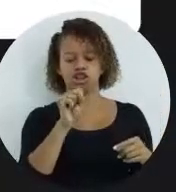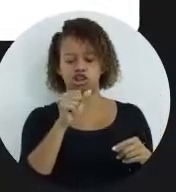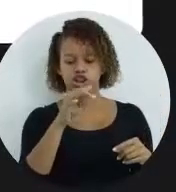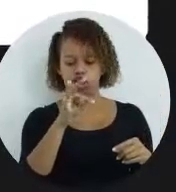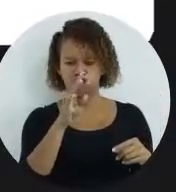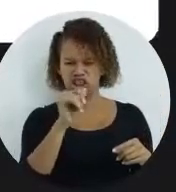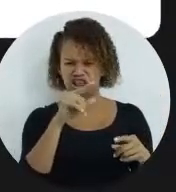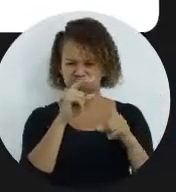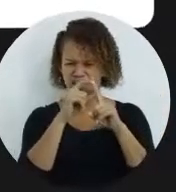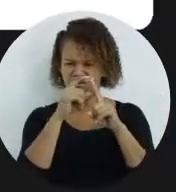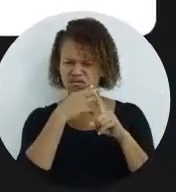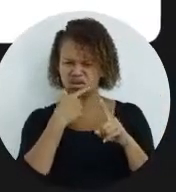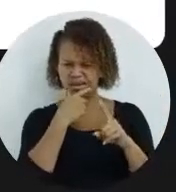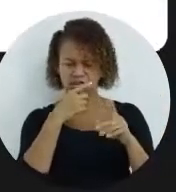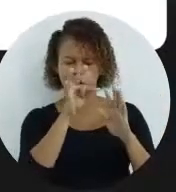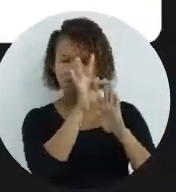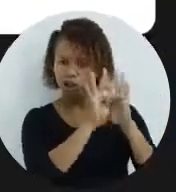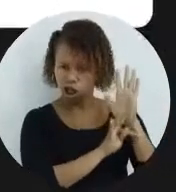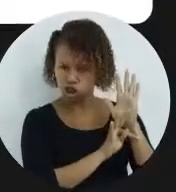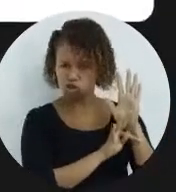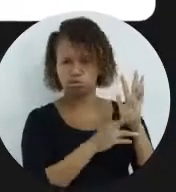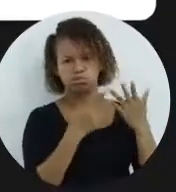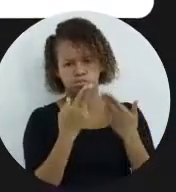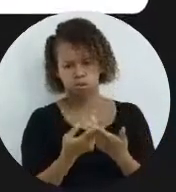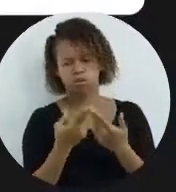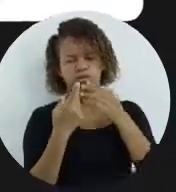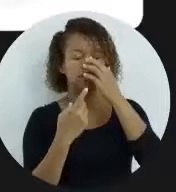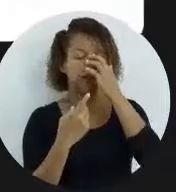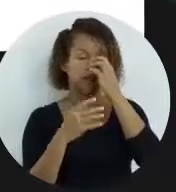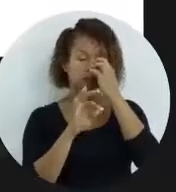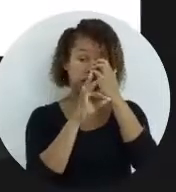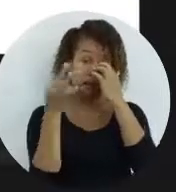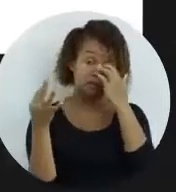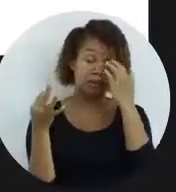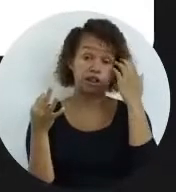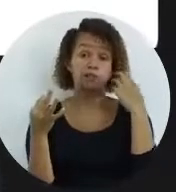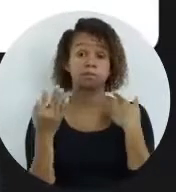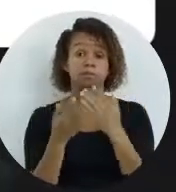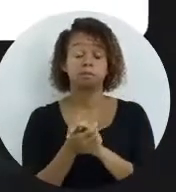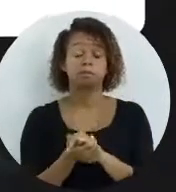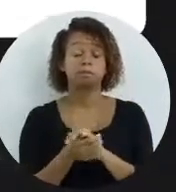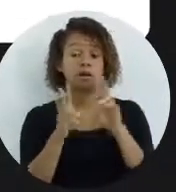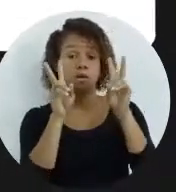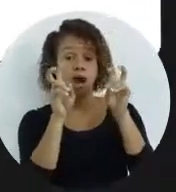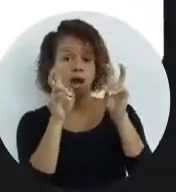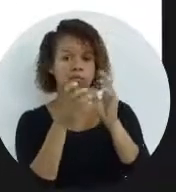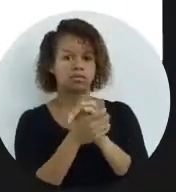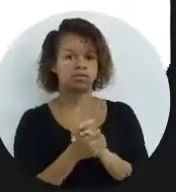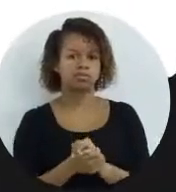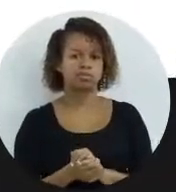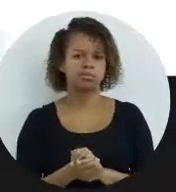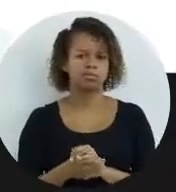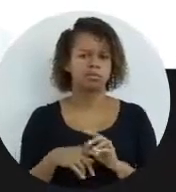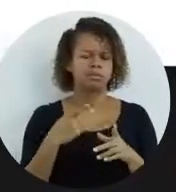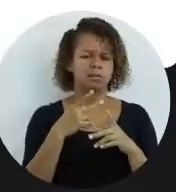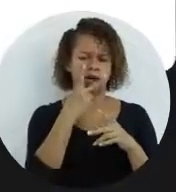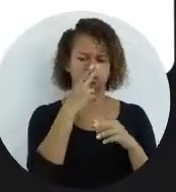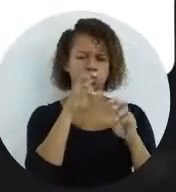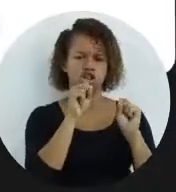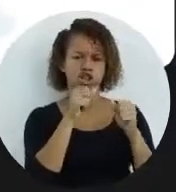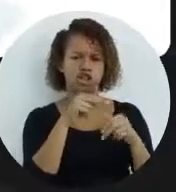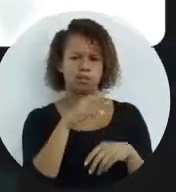são textos, aqueles textos com aspas duplas, que pode também ser com aspas simples, tá? Tanto faz aspas simples ou aspas duplas para Java, para